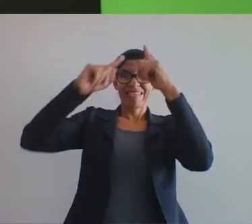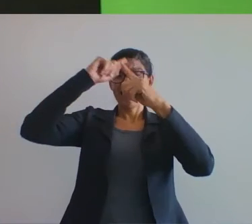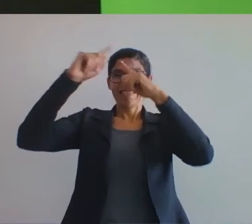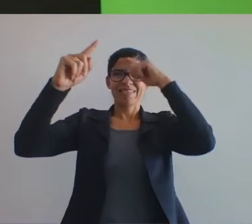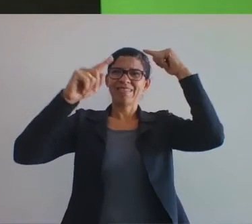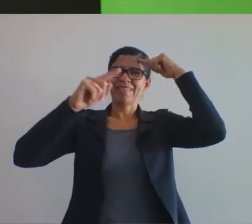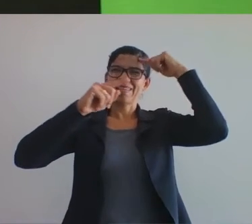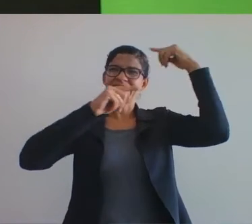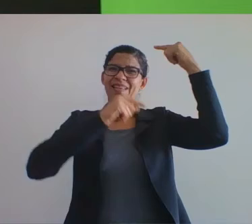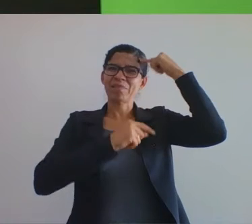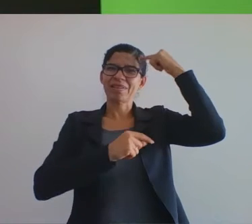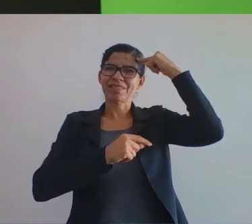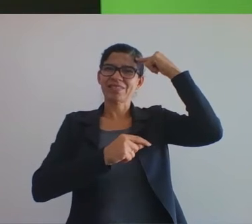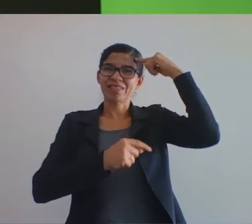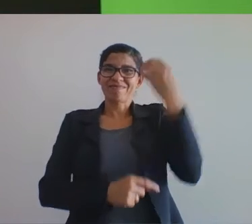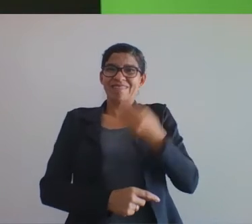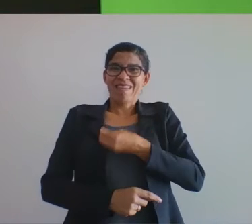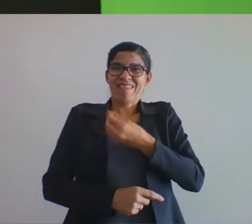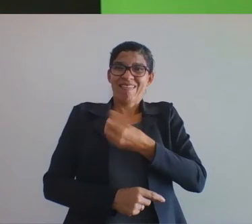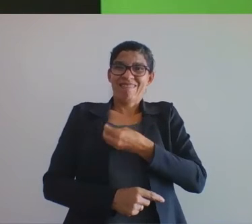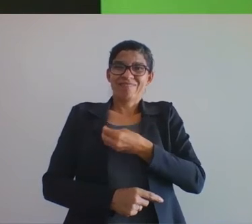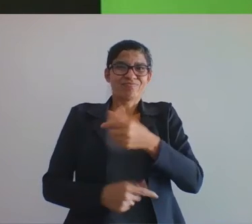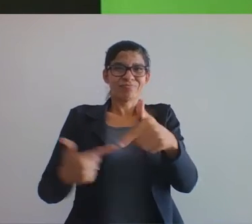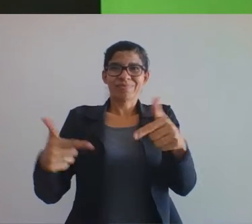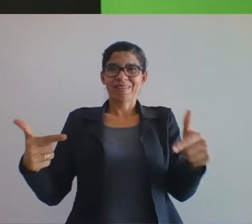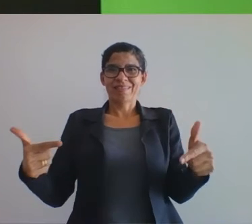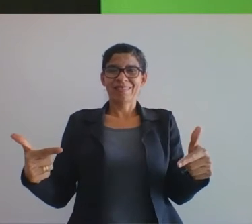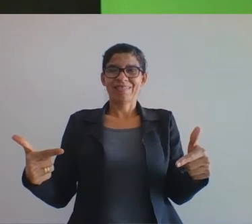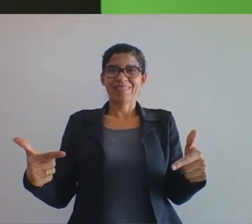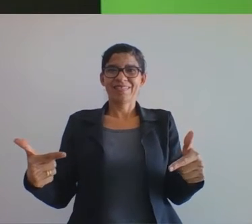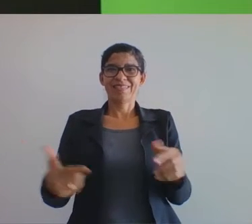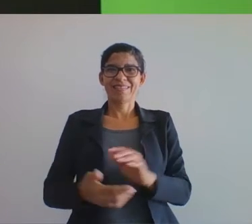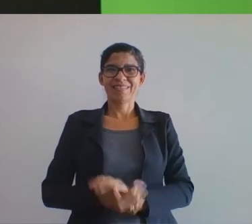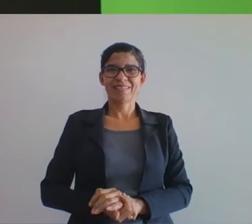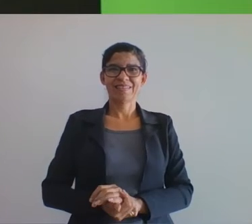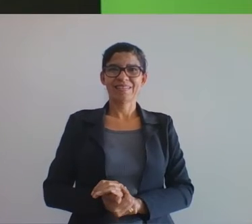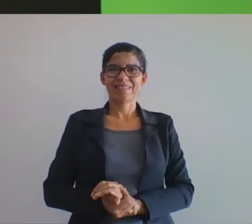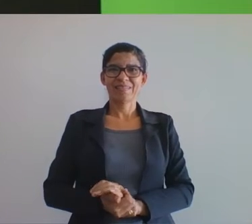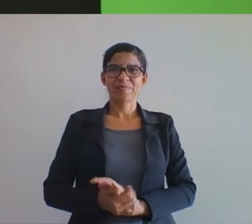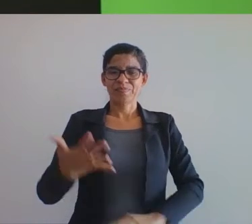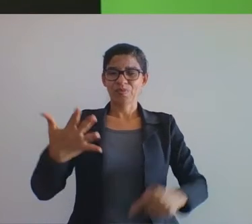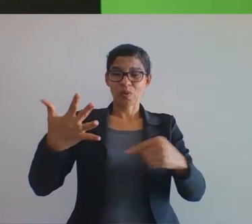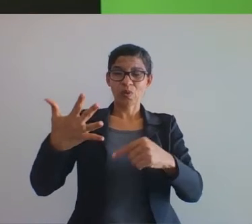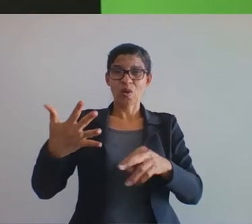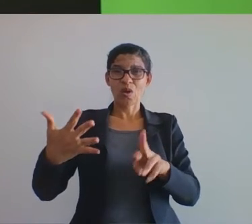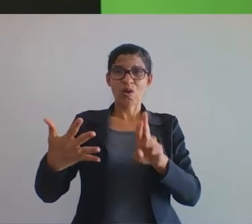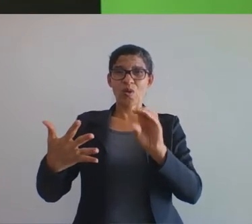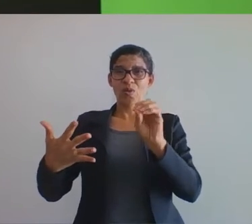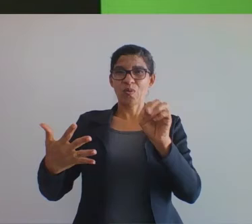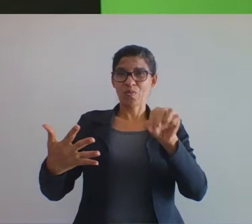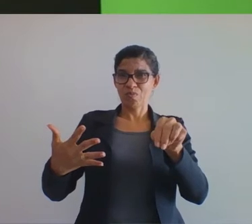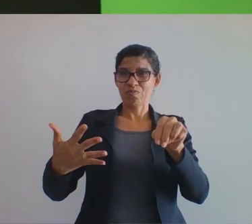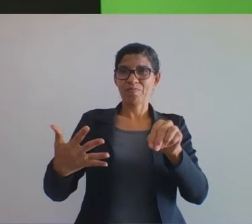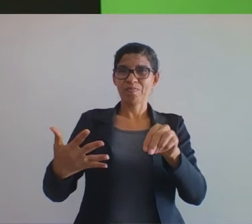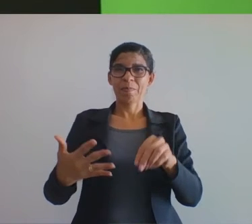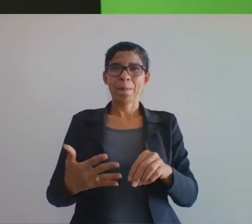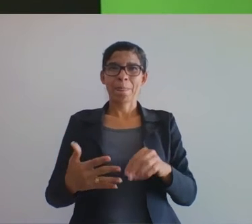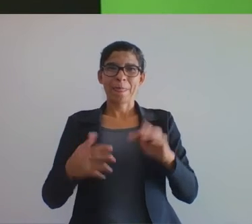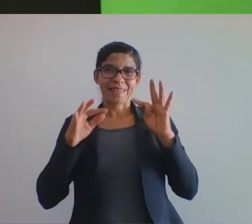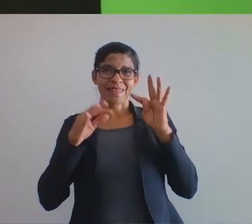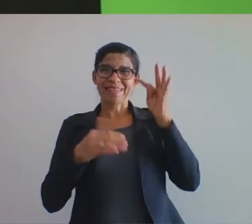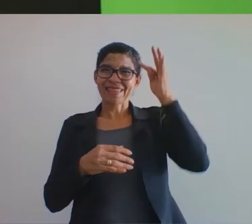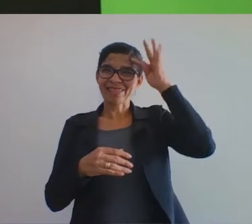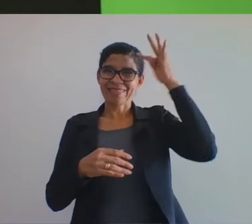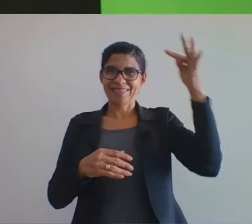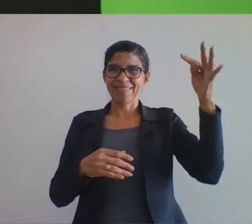têm existência independente. Hume prorrogou as teorias de Locke e Berkeley.